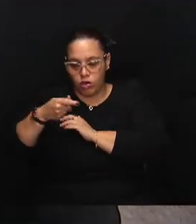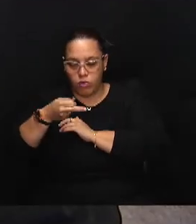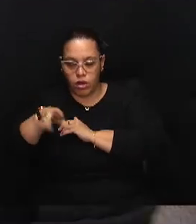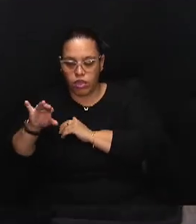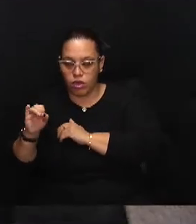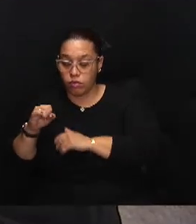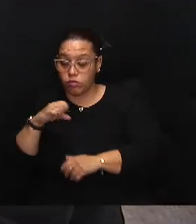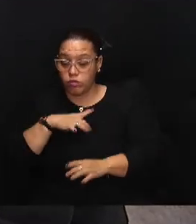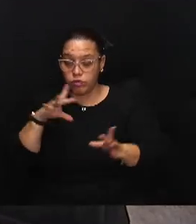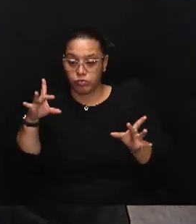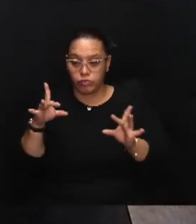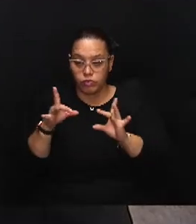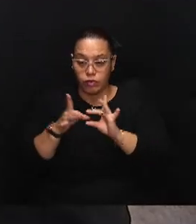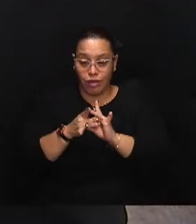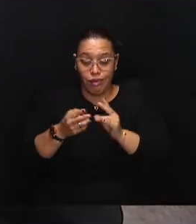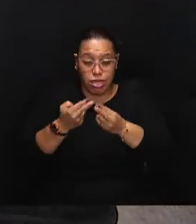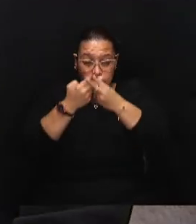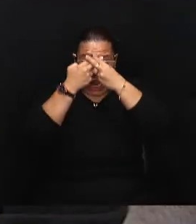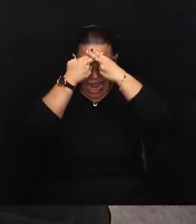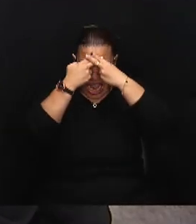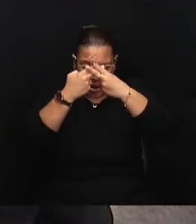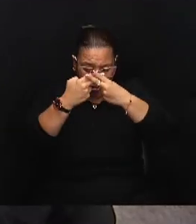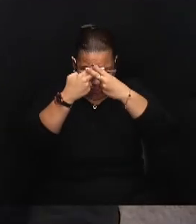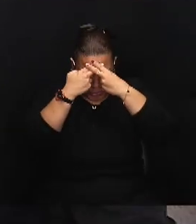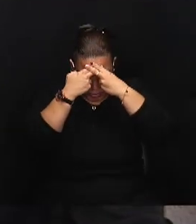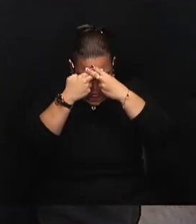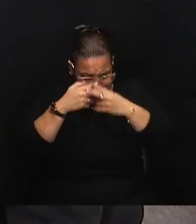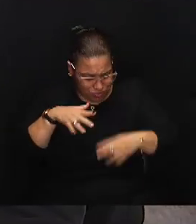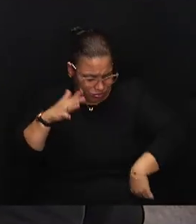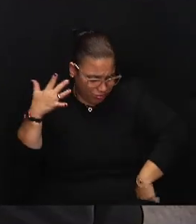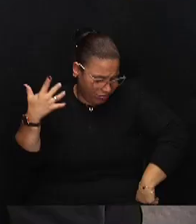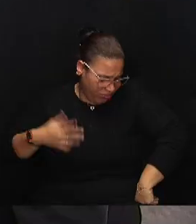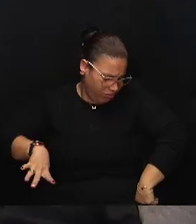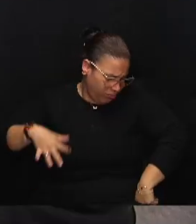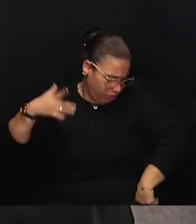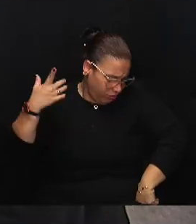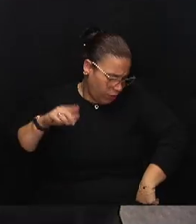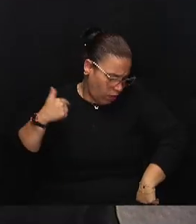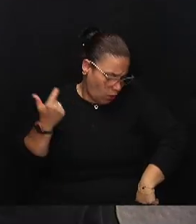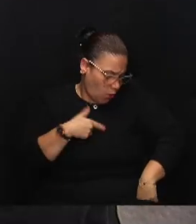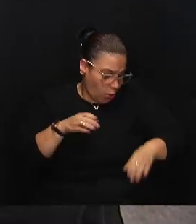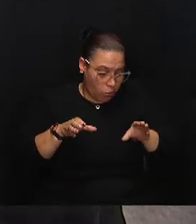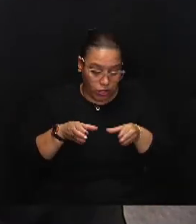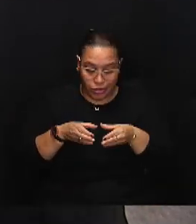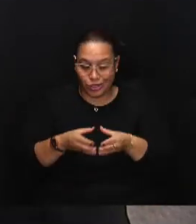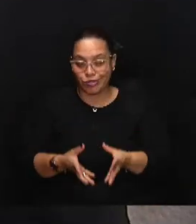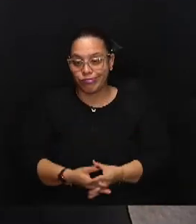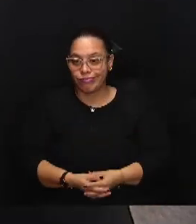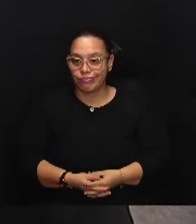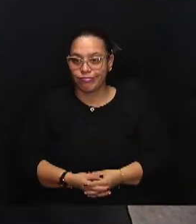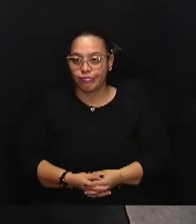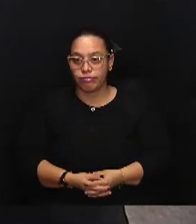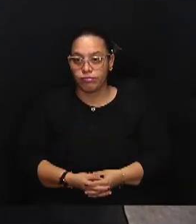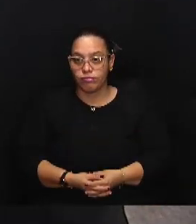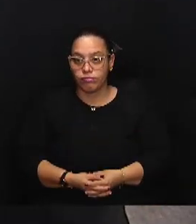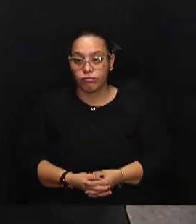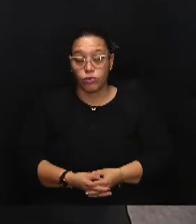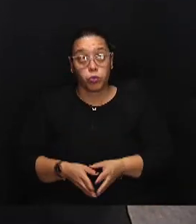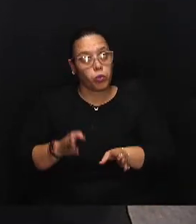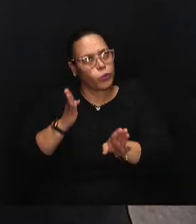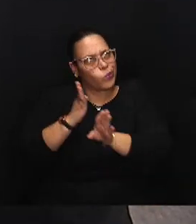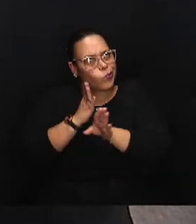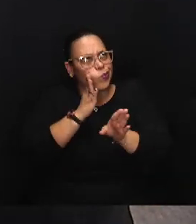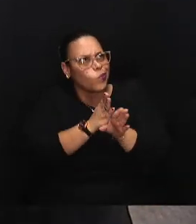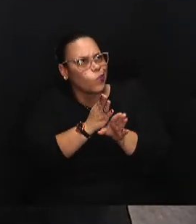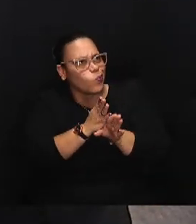são conectadas a traumas, a feridas abertas da nossa comunidade. Então, esse exercício de reencontrar as